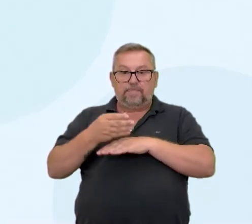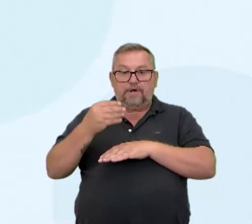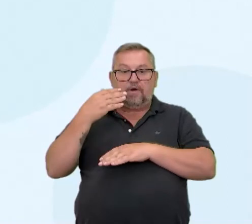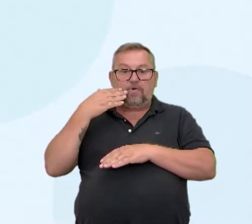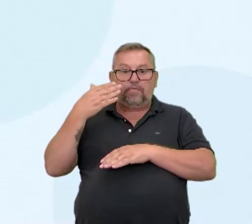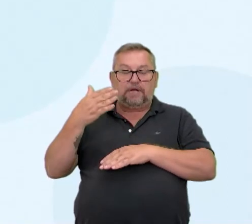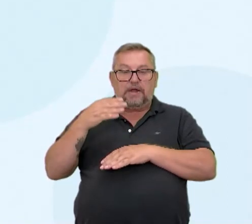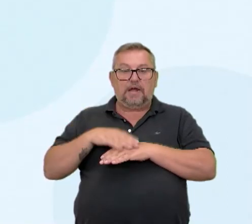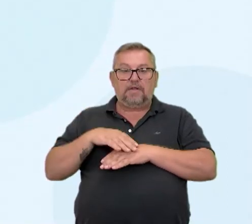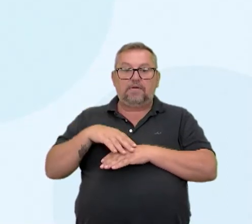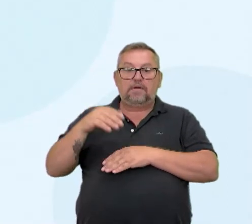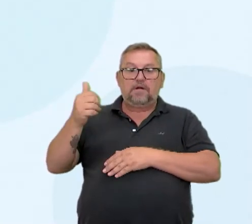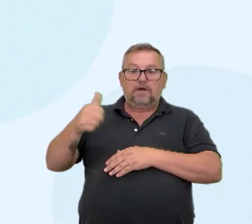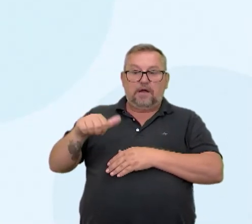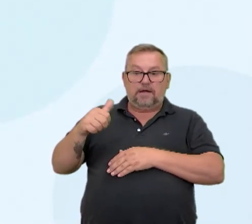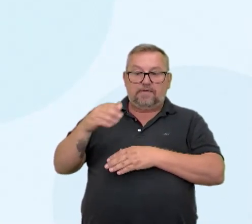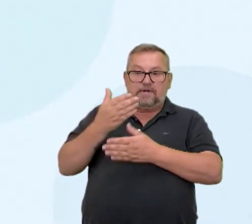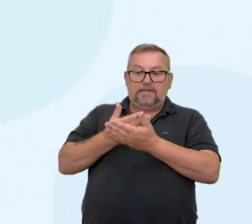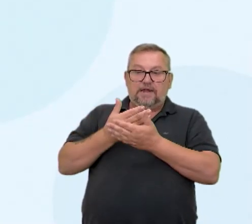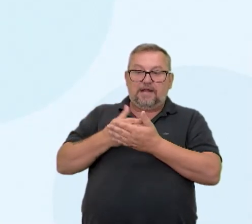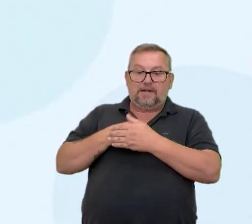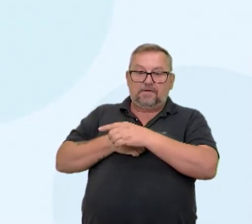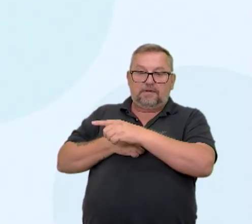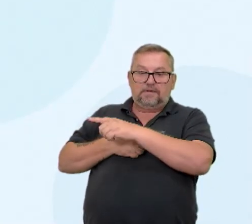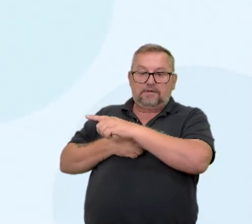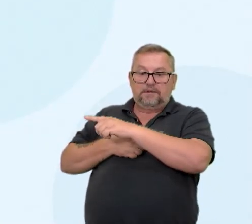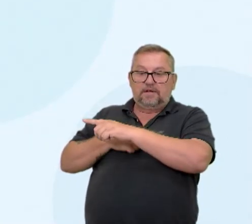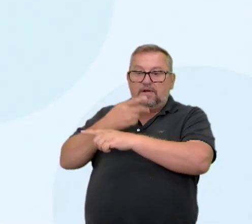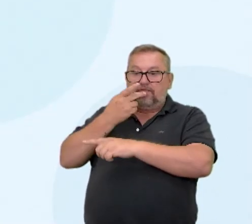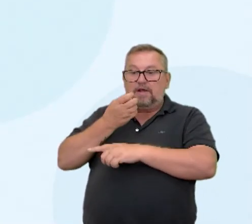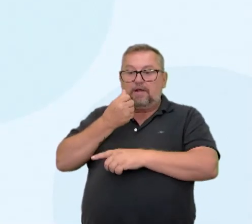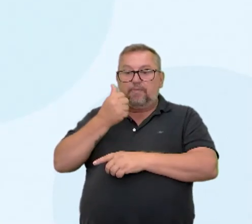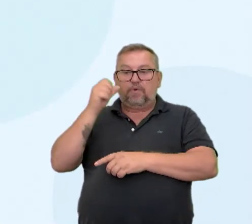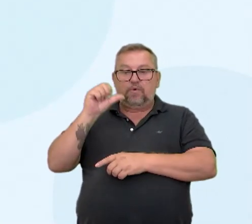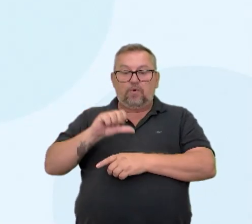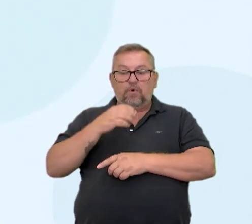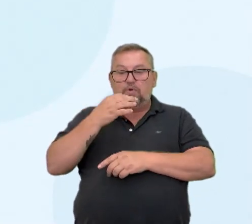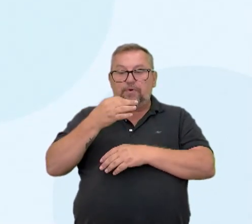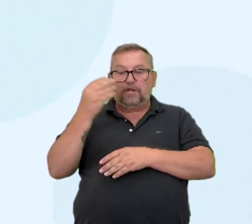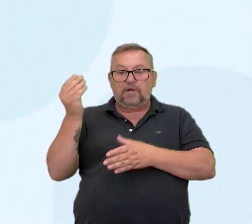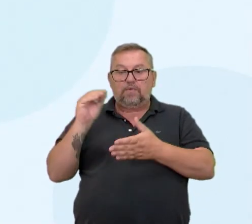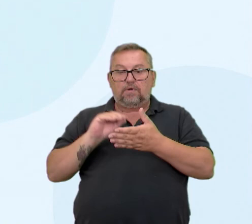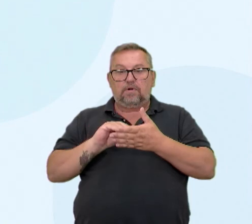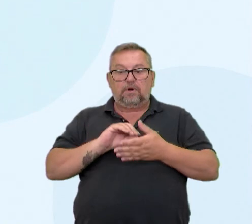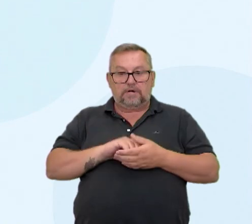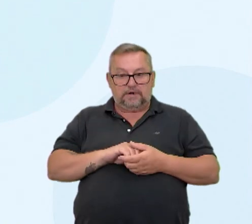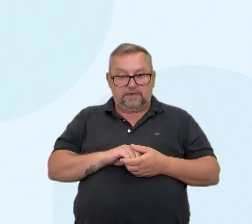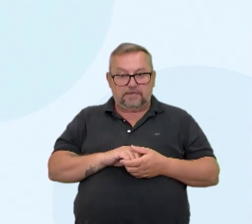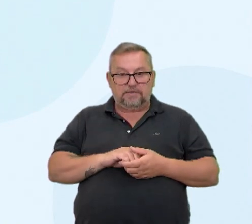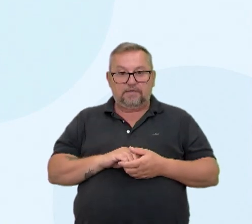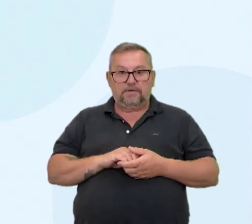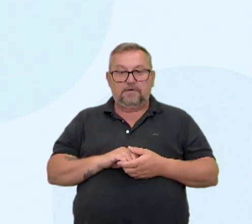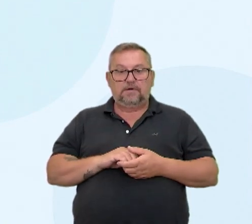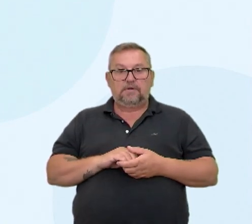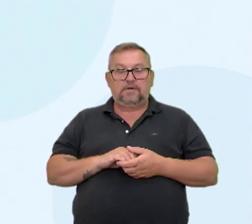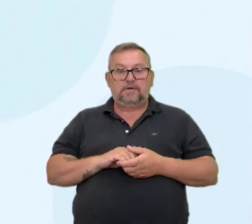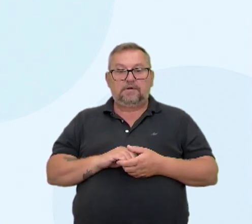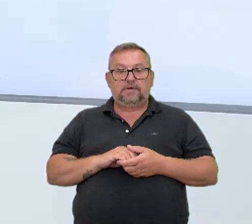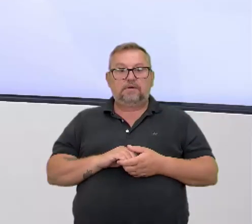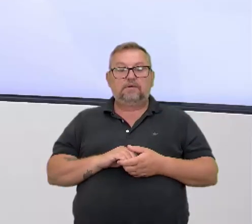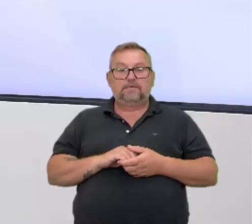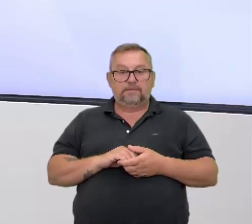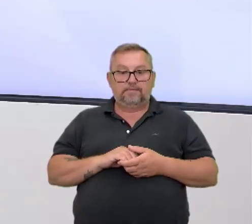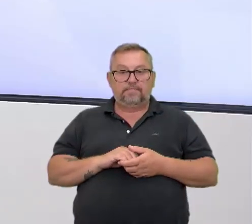aí o nosso diretor vai colocar o QR Code para vocês fazerem a análise, dizer o que a gente pode melhorar nessa aula para as próximas, tá bom? Deixo meu